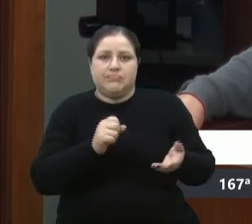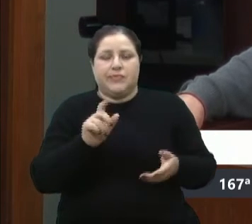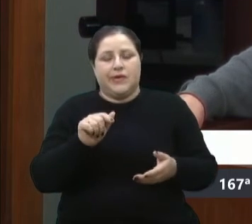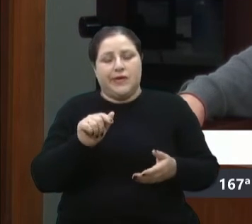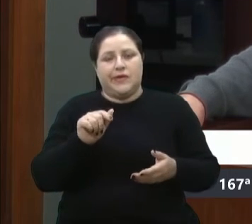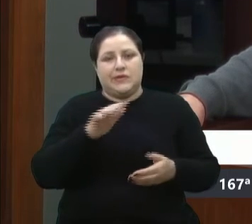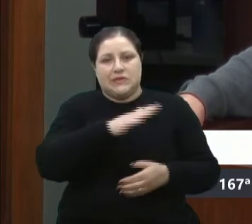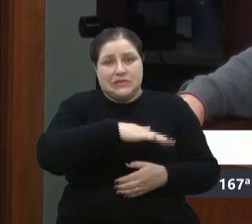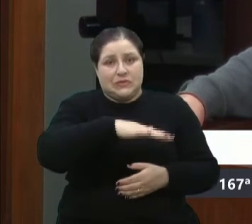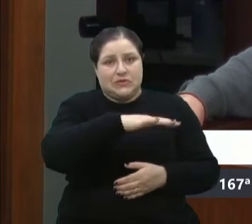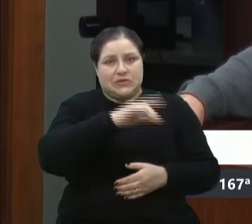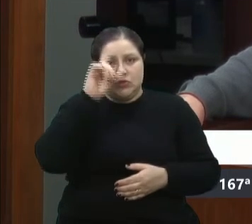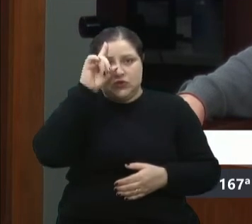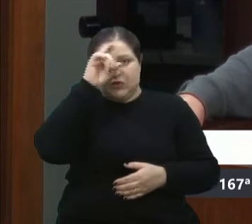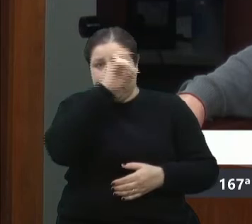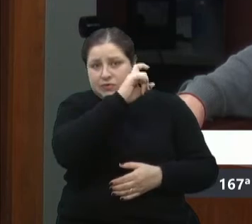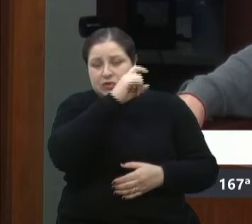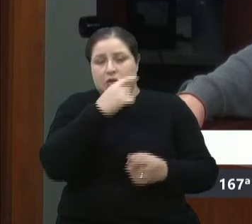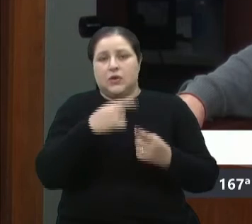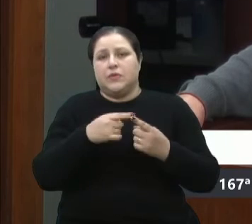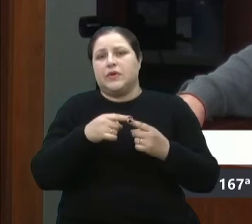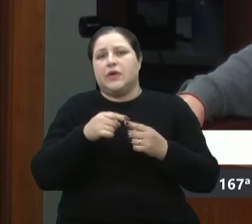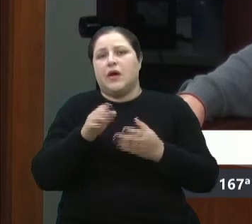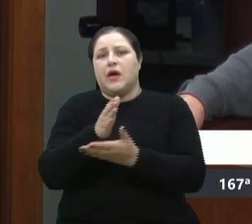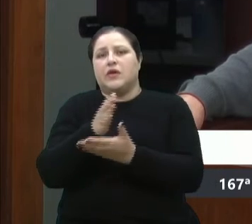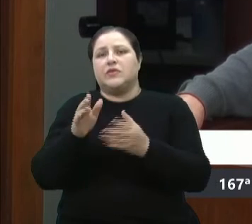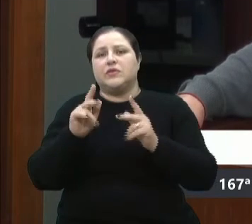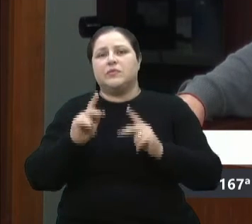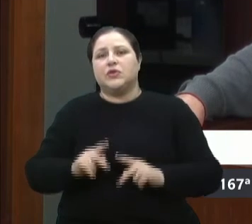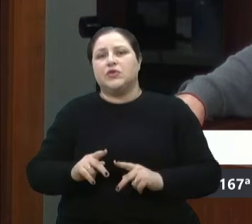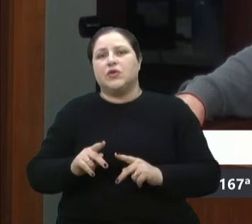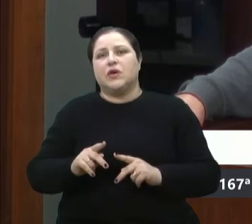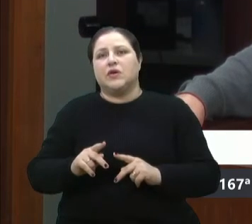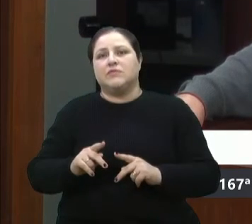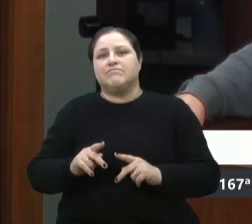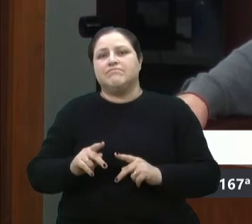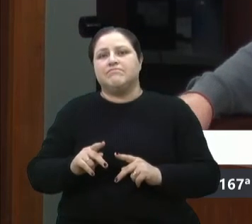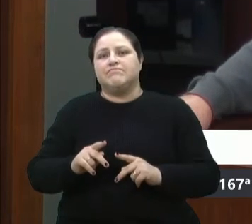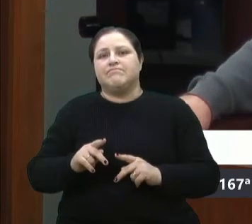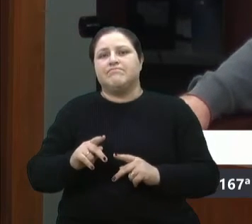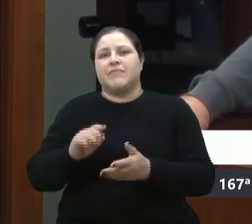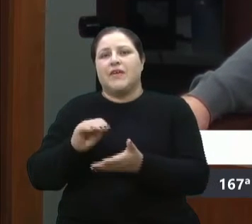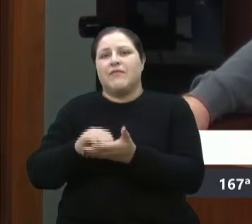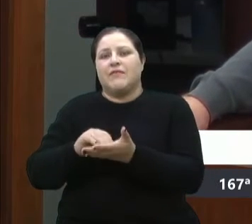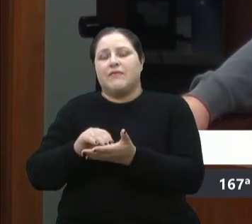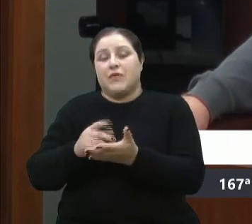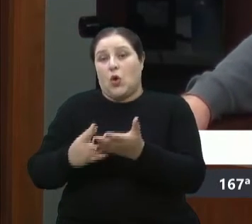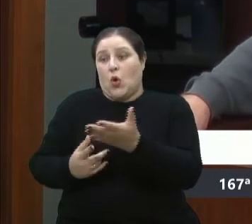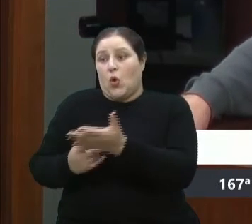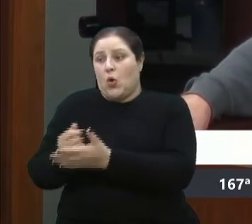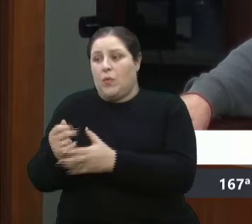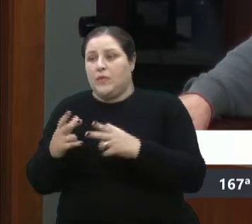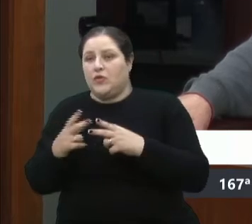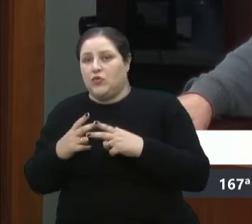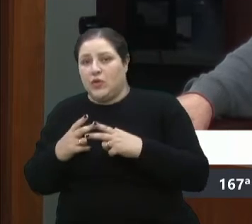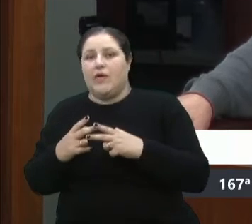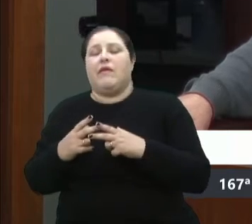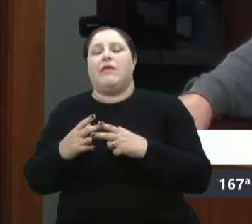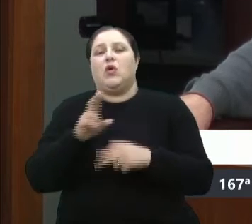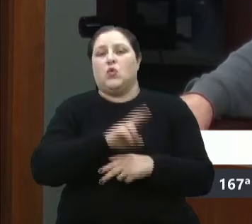difícil, porque pessoas que às vezes vai fazer falta para comprar 1 quilo de feijão, vai fazer falta